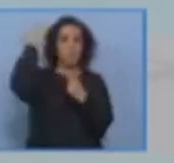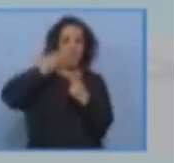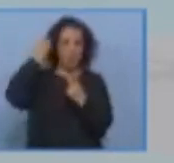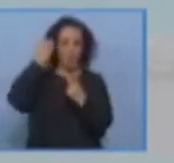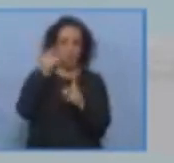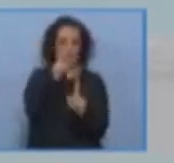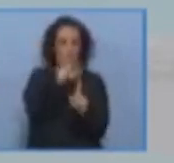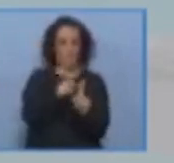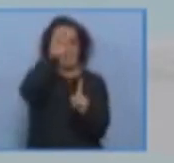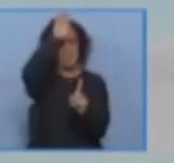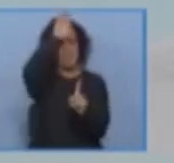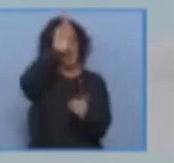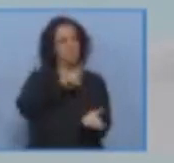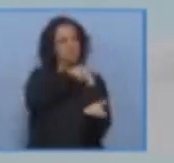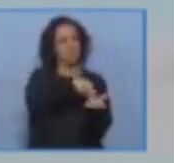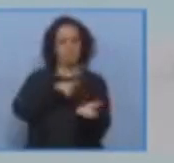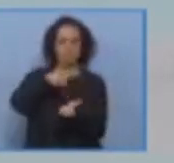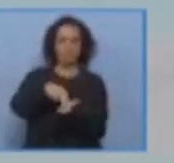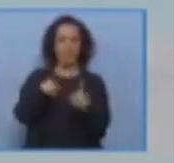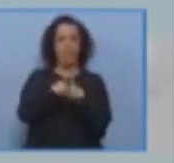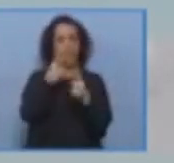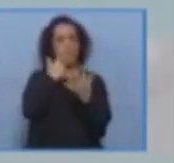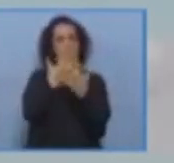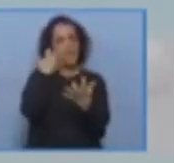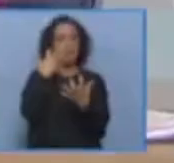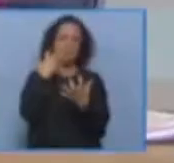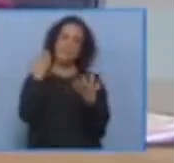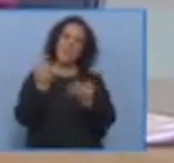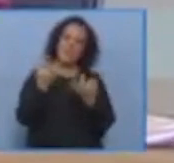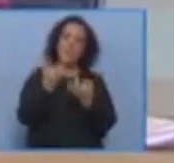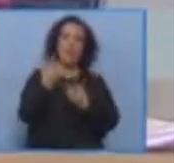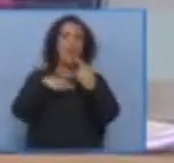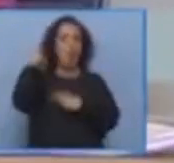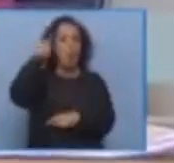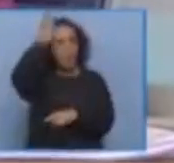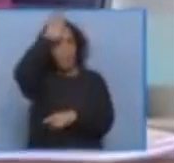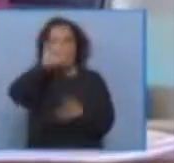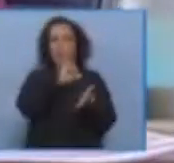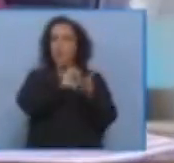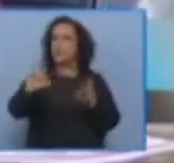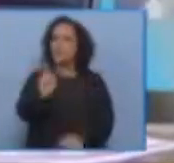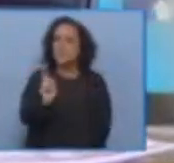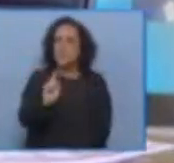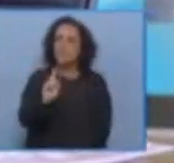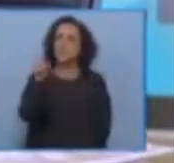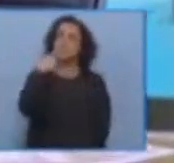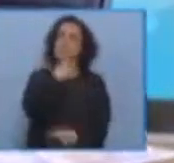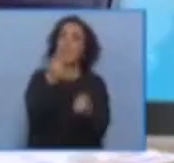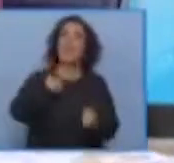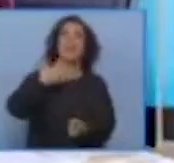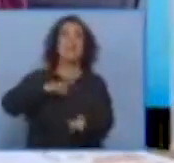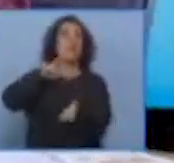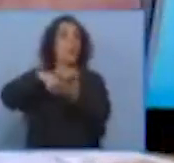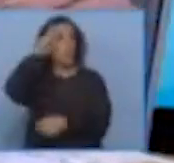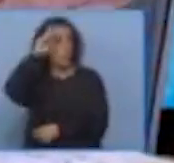um Papa nestes territórios acaba por ser um sinal muito significativo para o mundo. E o Papa não desiste de outros, não é? O Papa não desiste de outros. Vai dizendo que quer ir à